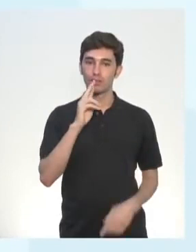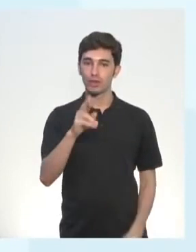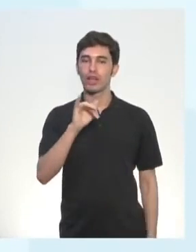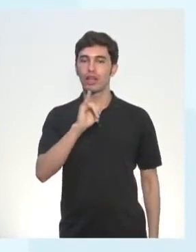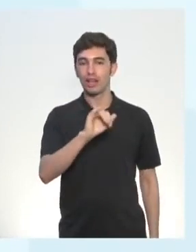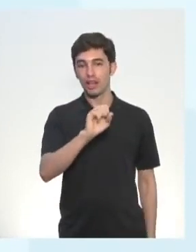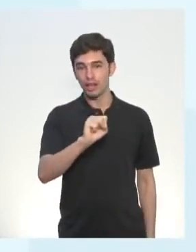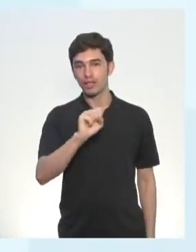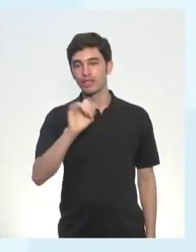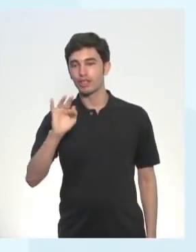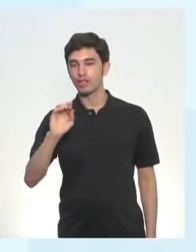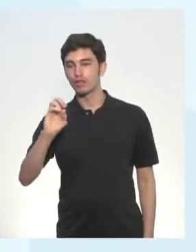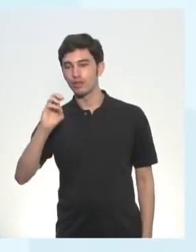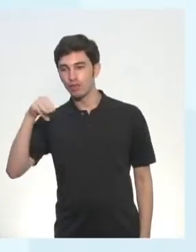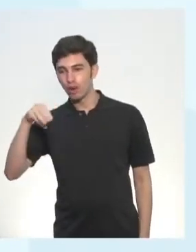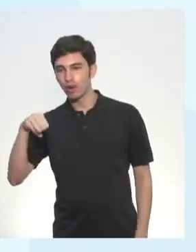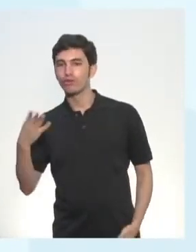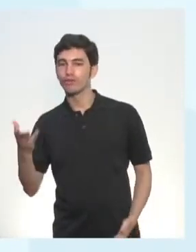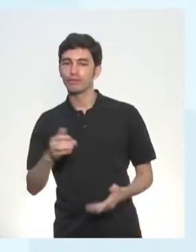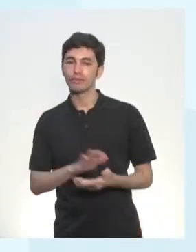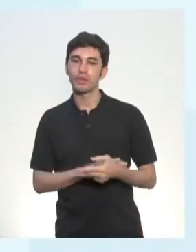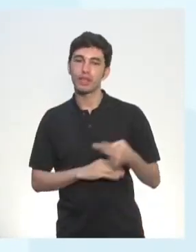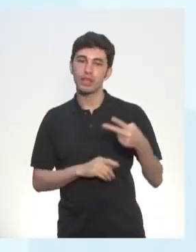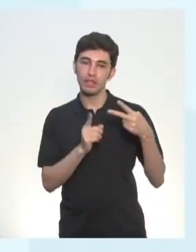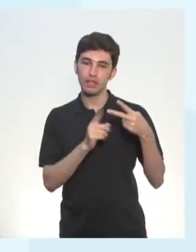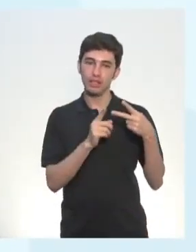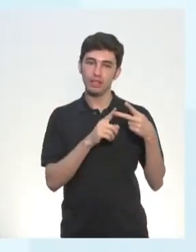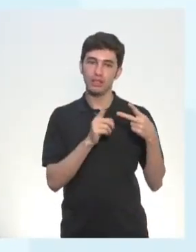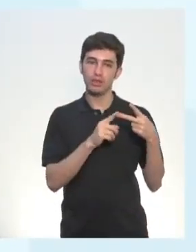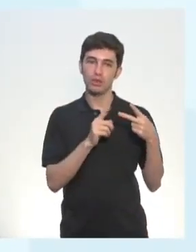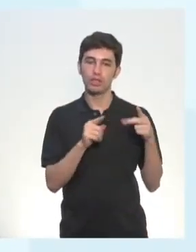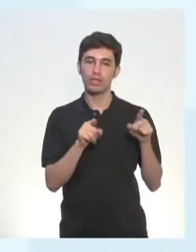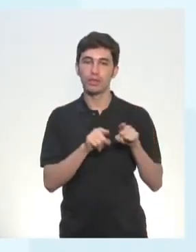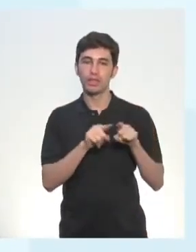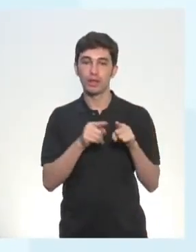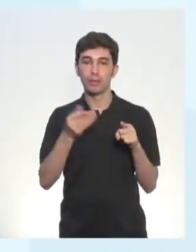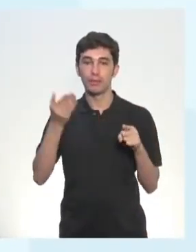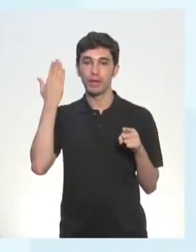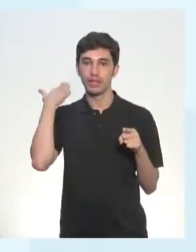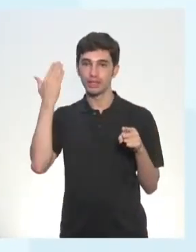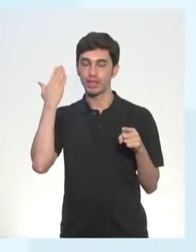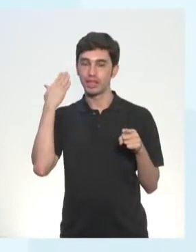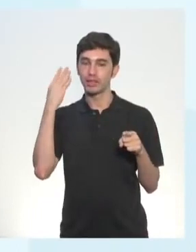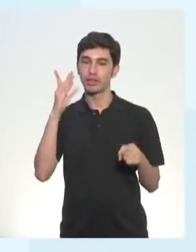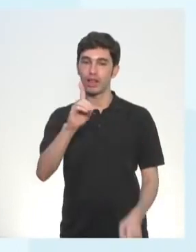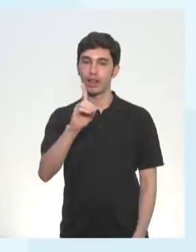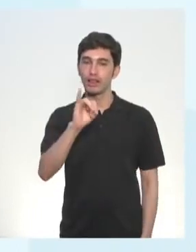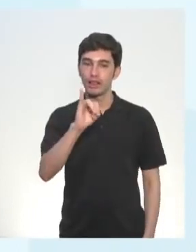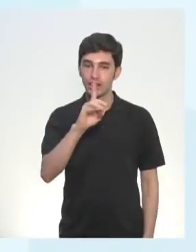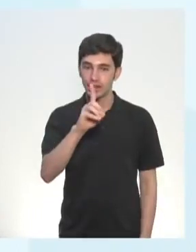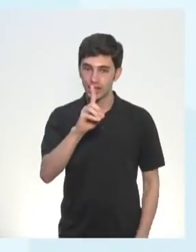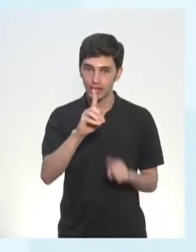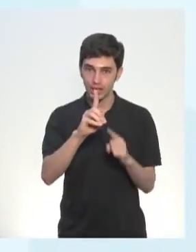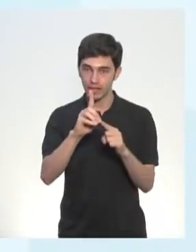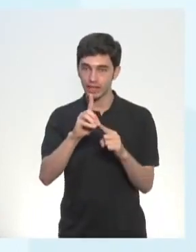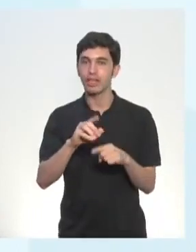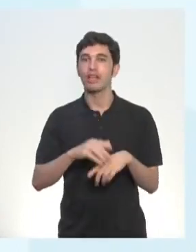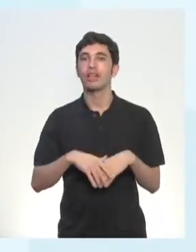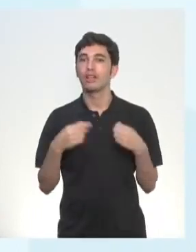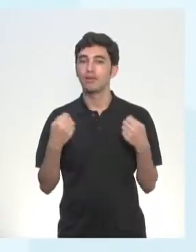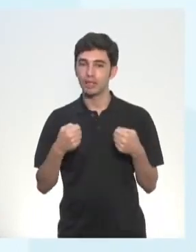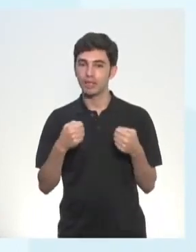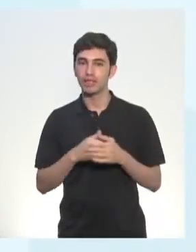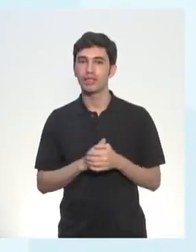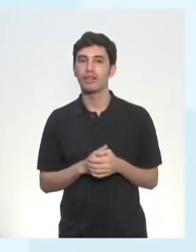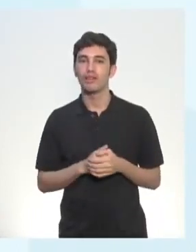está no passado. What company did he found? Então, toma cuidado porque esse found aqui não é o passado de find.